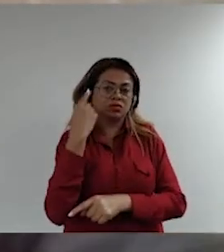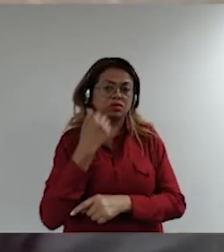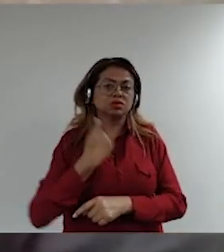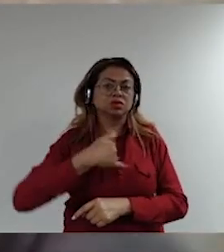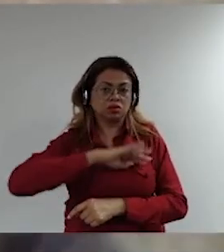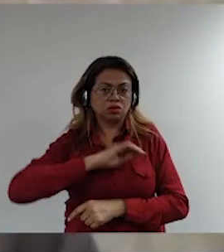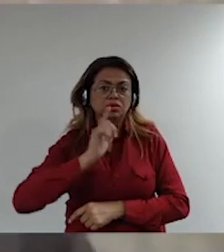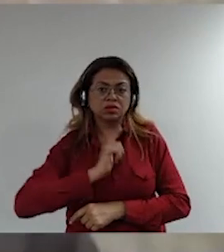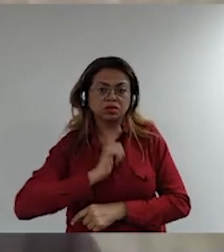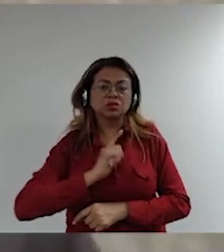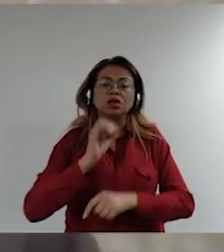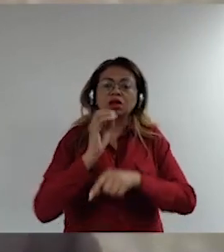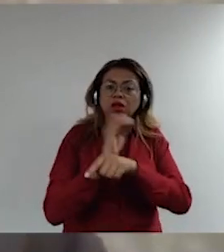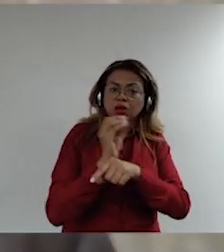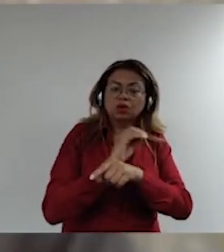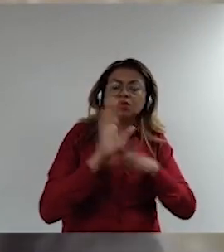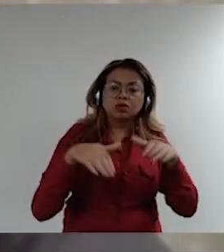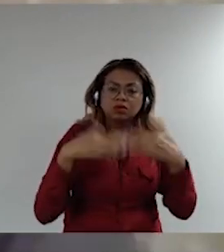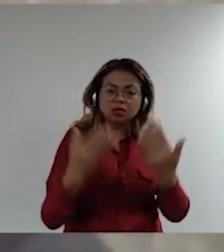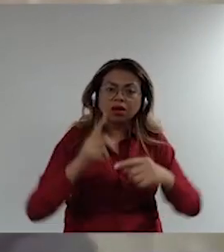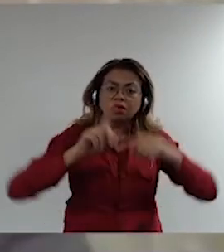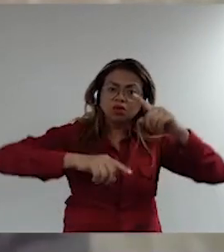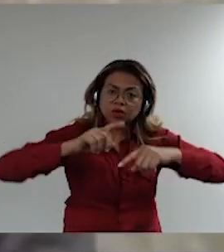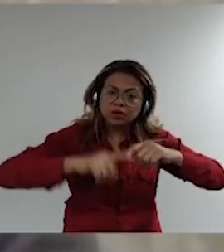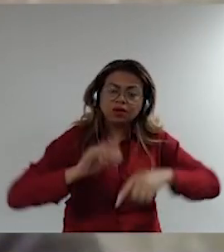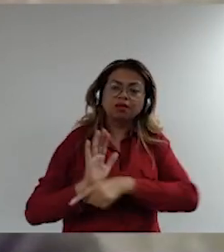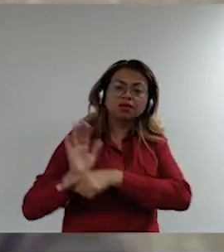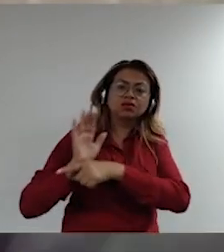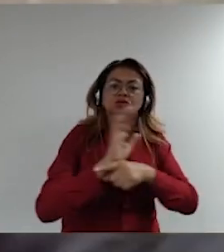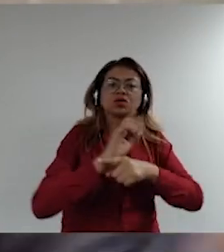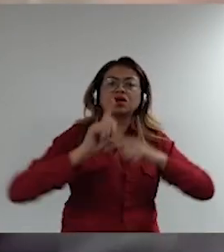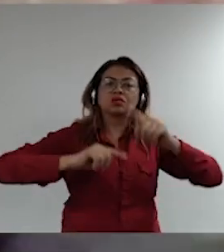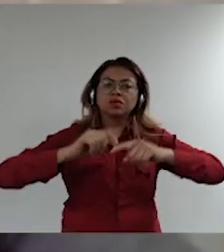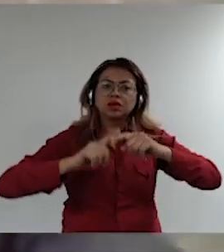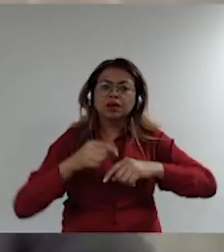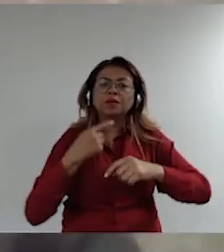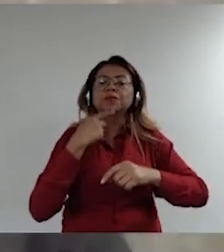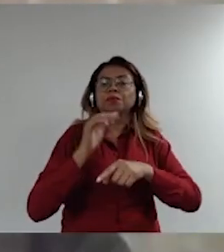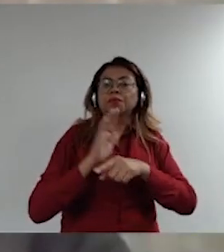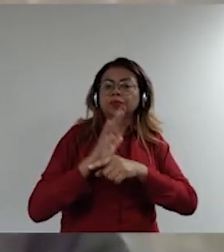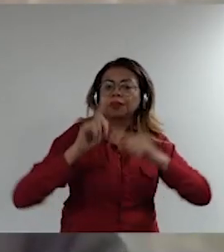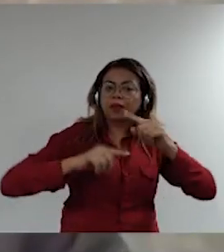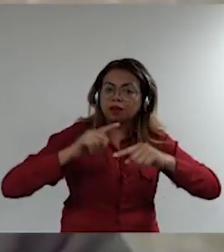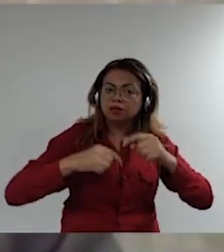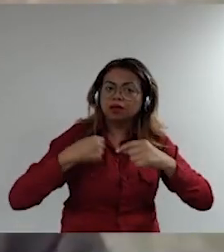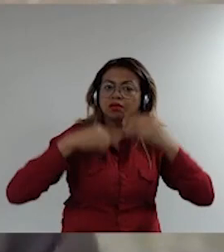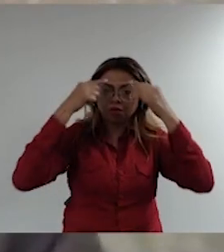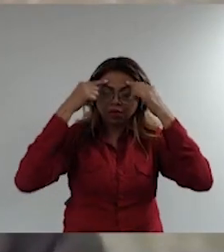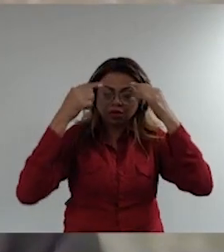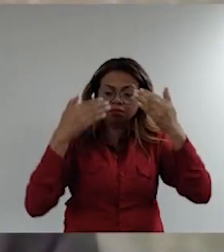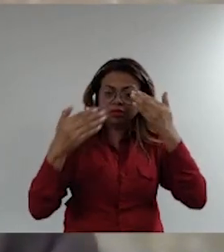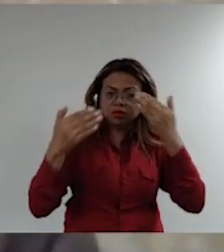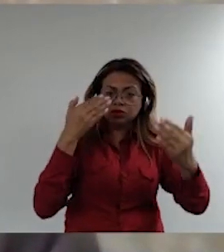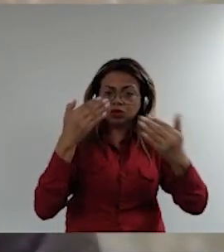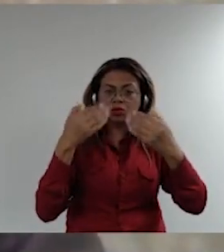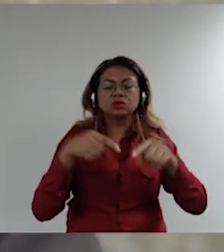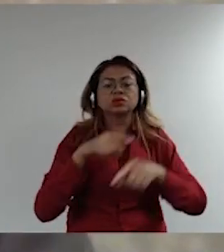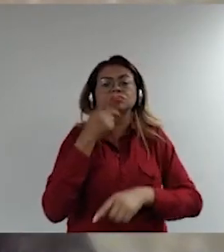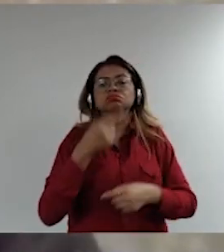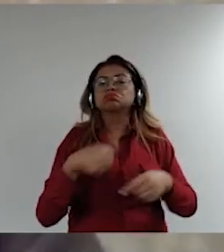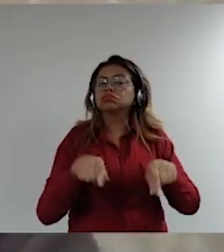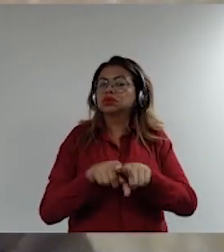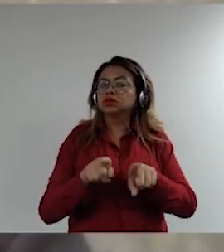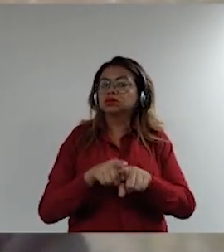nós temos que cuidar do material, né, André? Ajudar no material, nós temos que ajudar psicologicamente falando, e